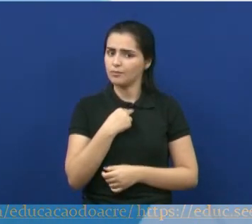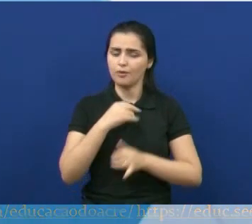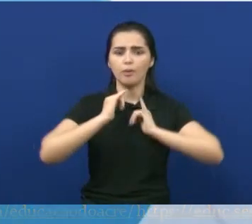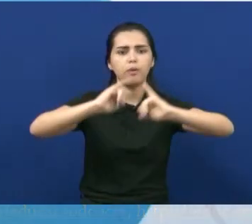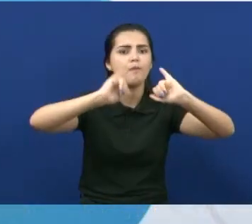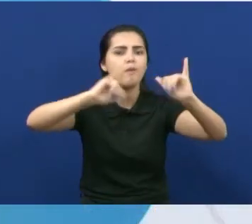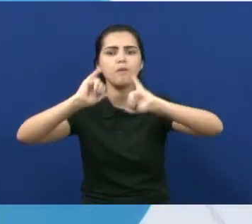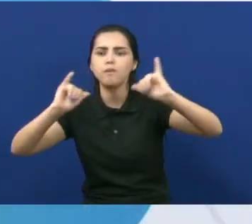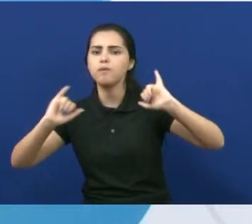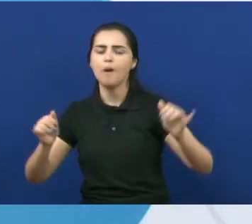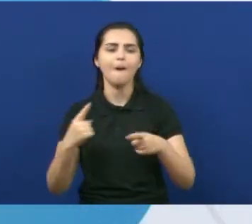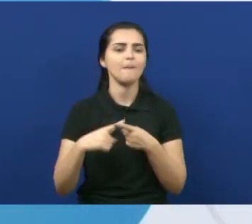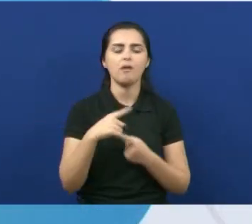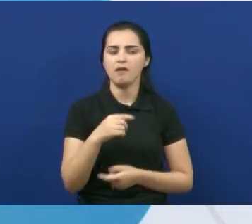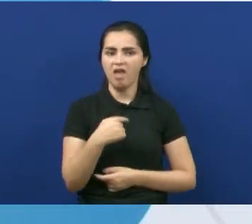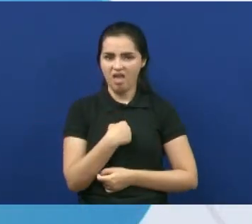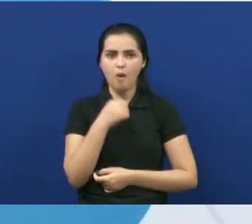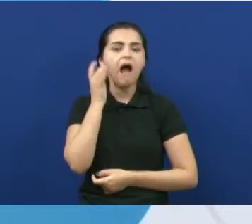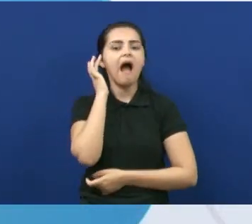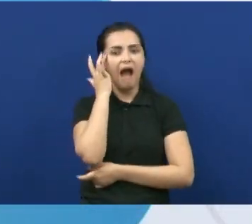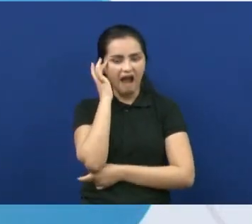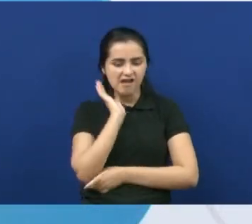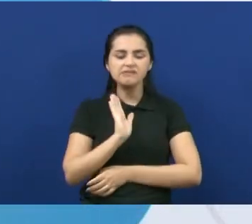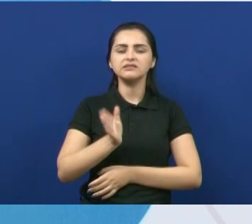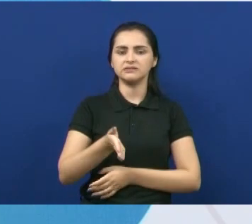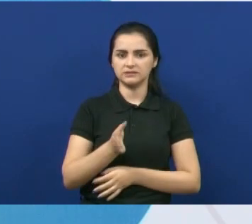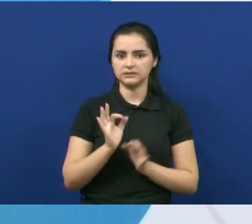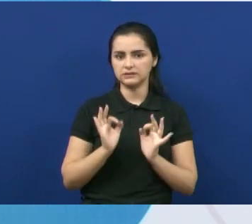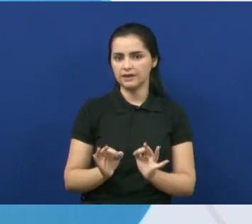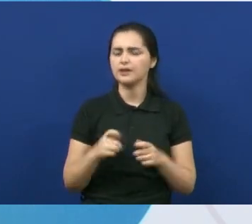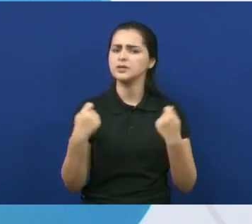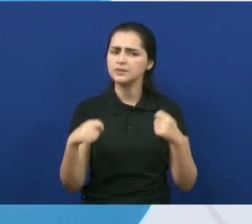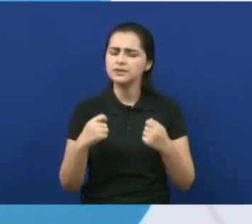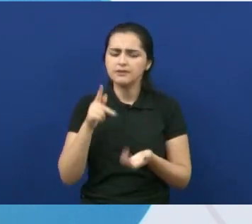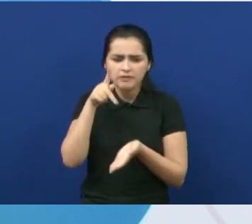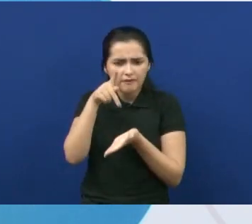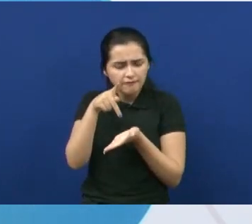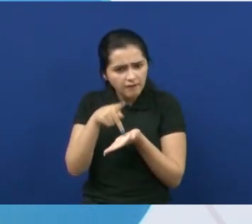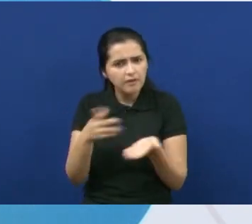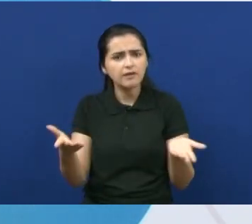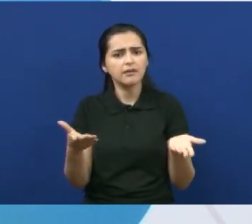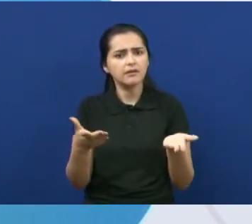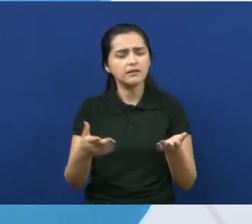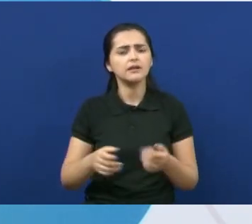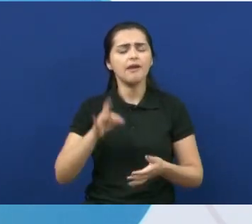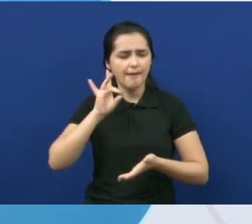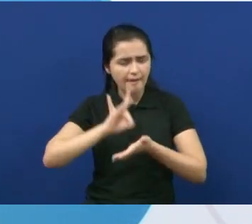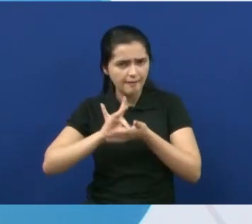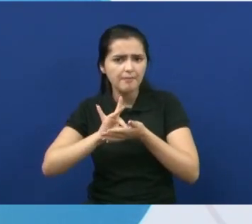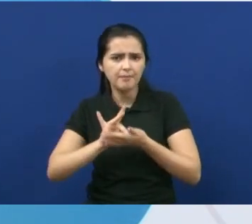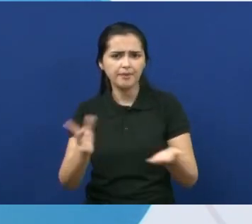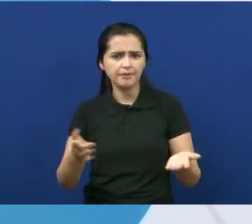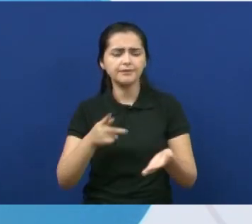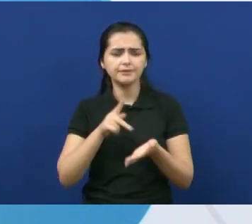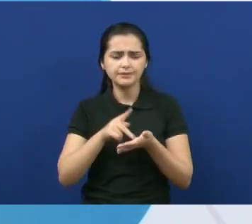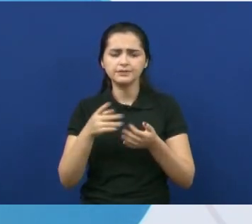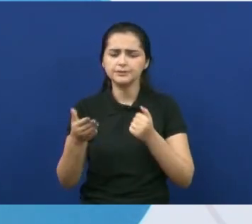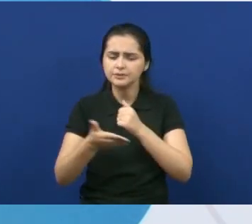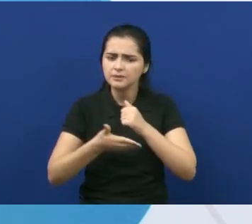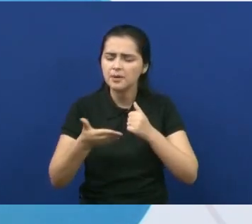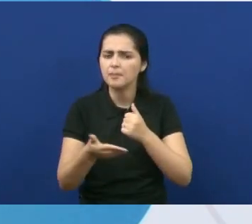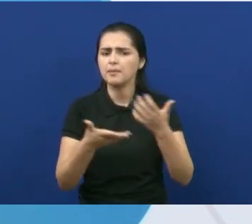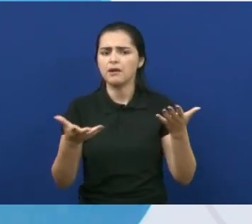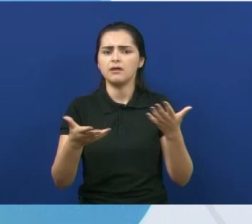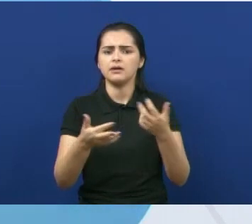coisa porque você acha que é isso. Não, tem que ter uma veracidade. Você tem que falar aquilo que realmente tem algum